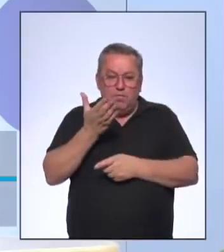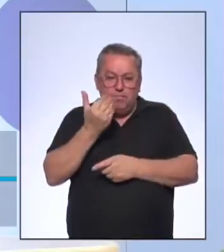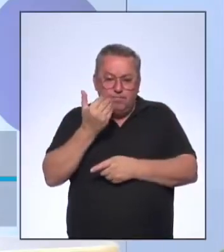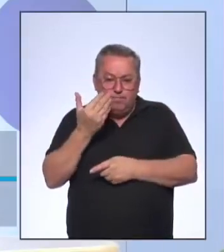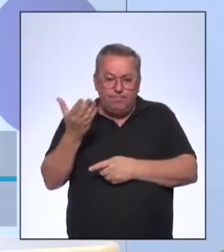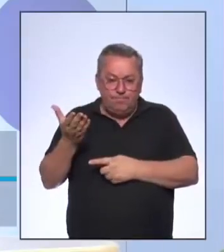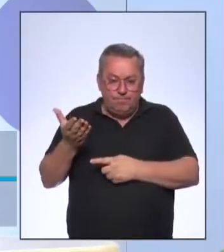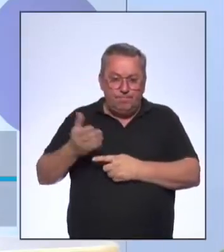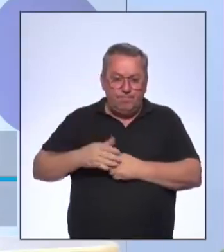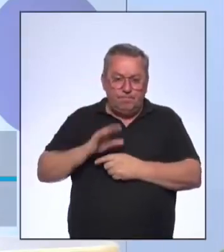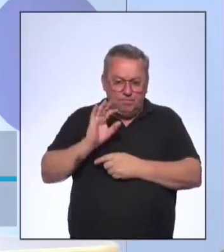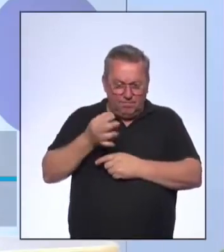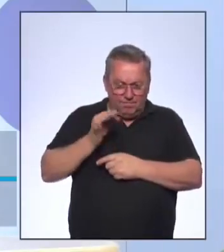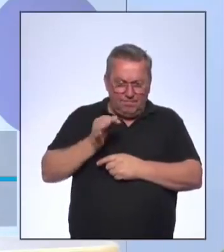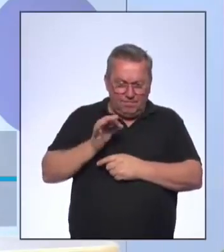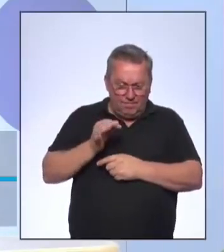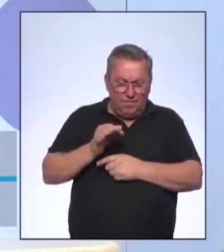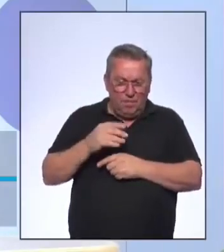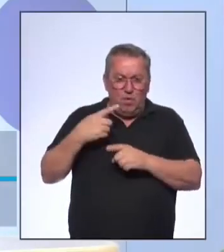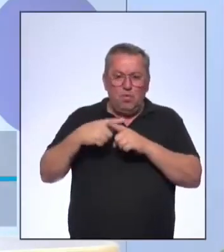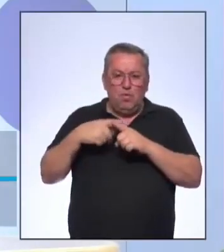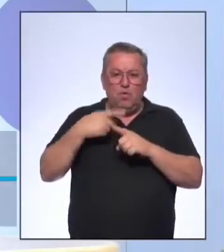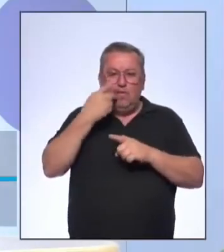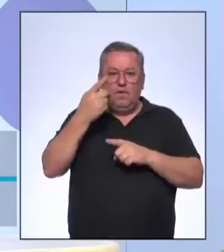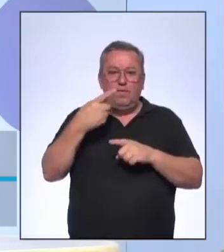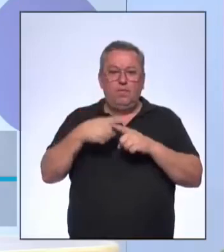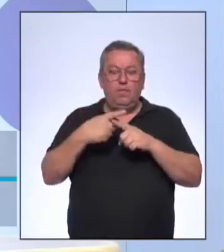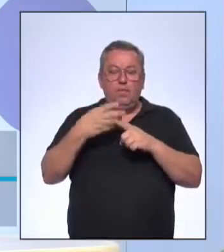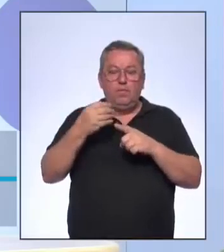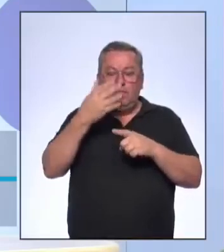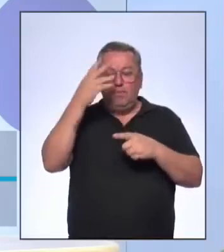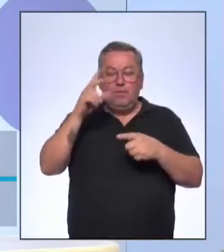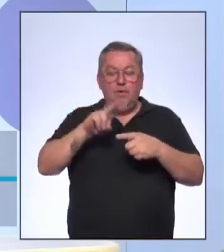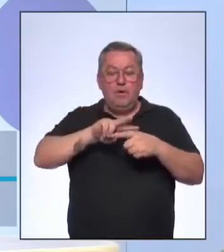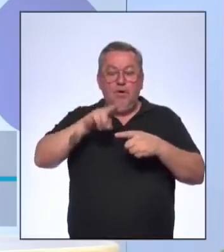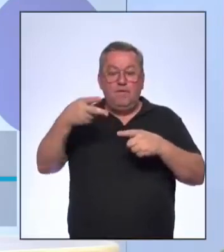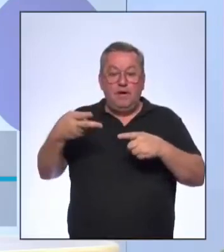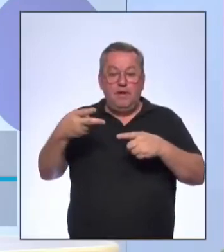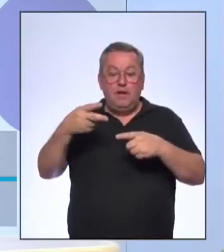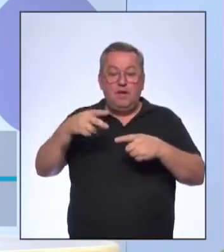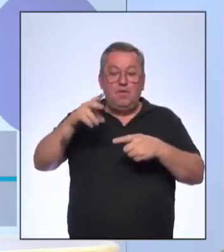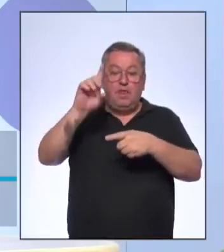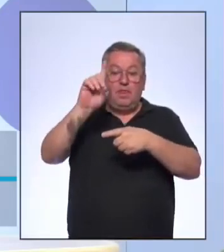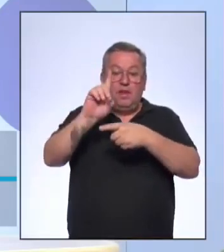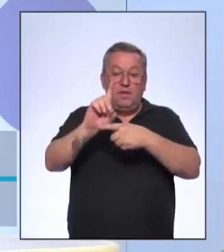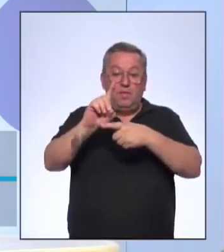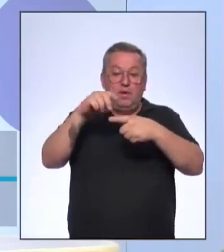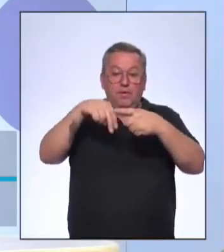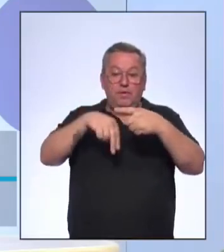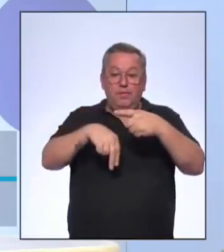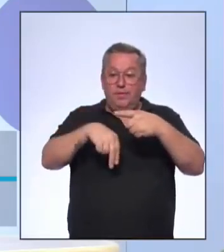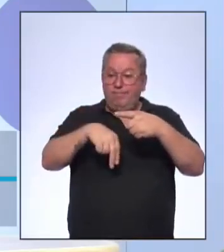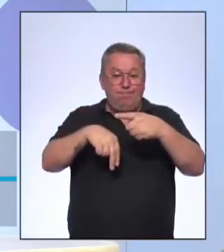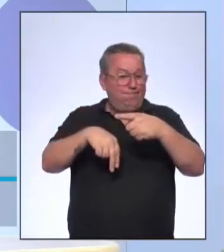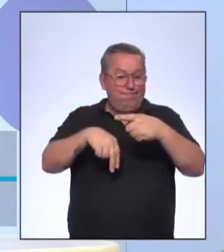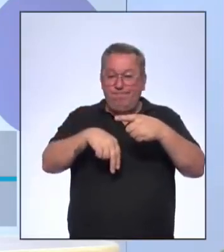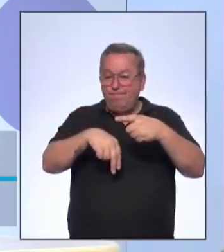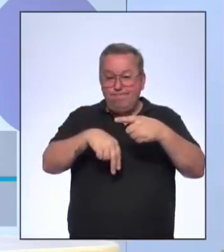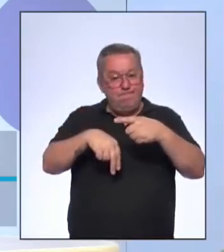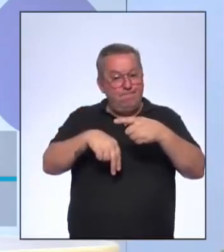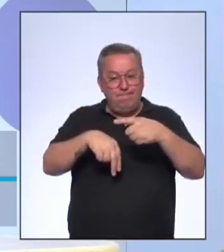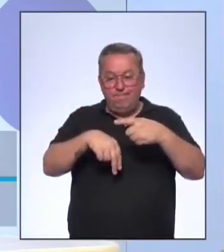comi? Correto? Por que eu estou falando isso? Muita gente colocou invertido, Jonas. Inverteu a posição